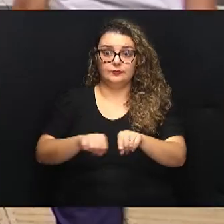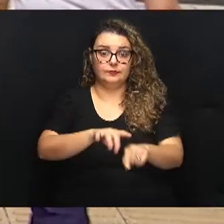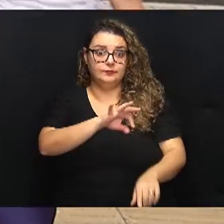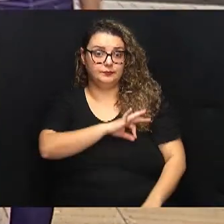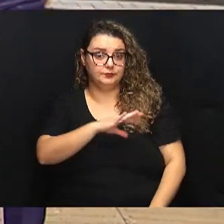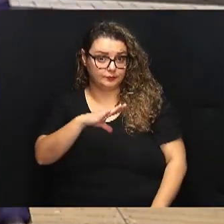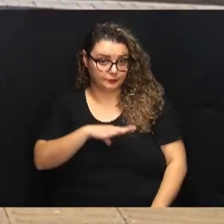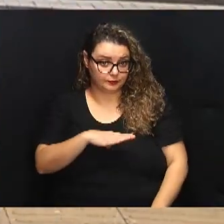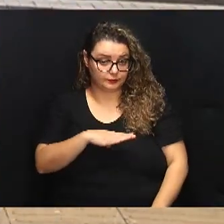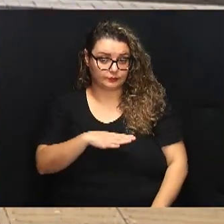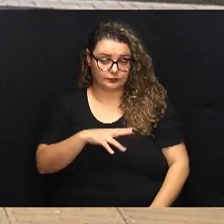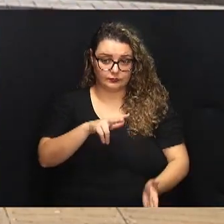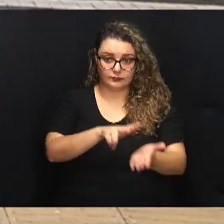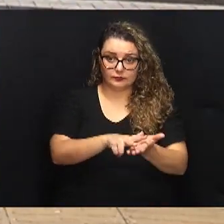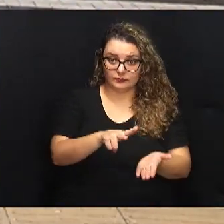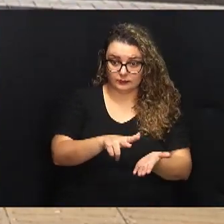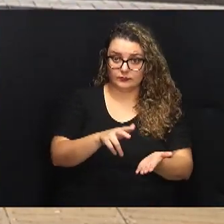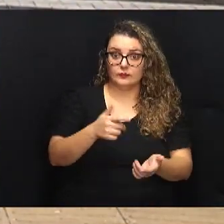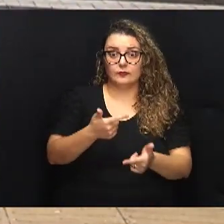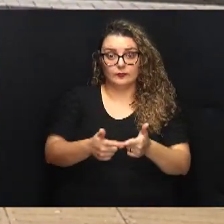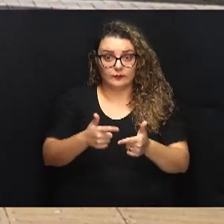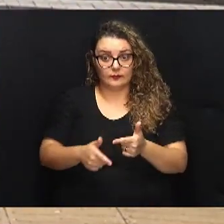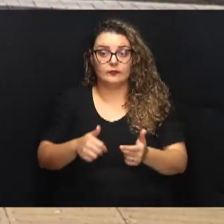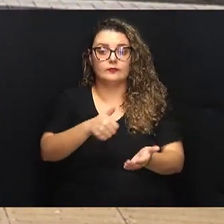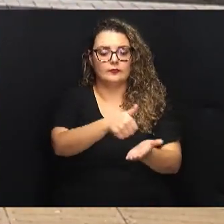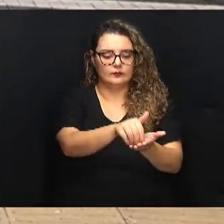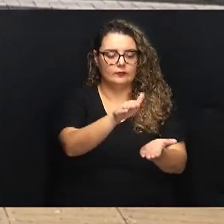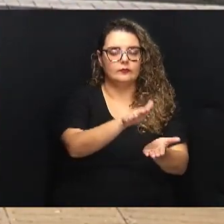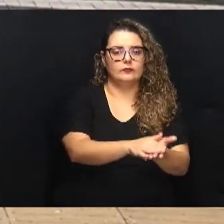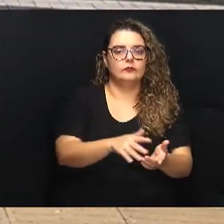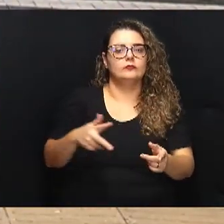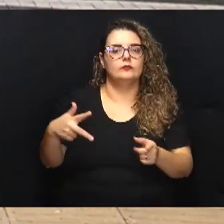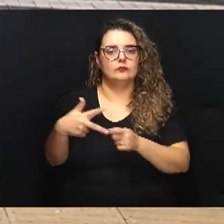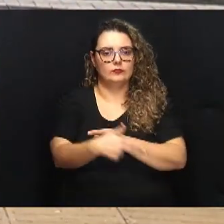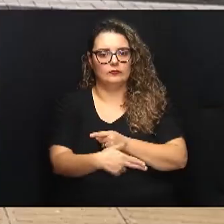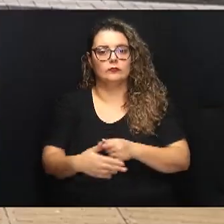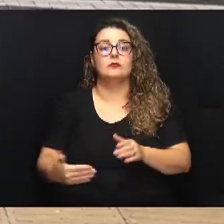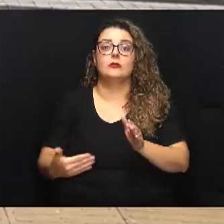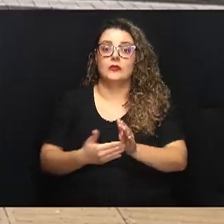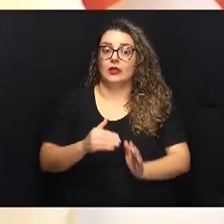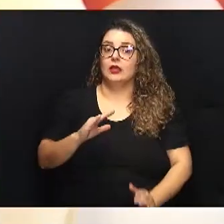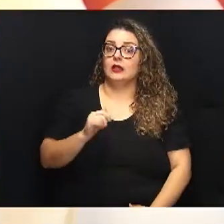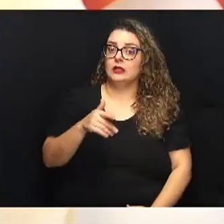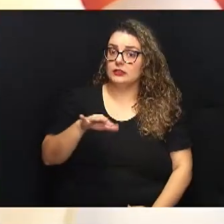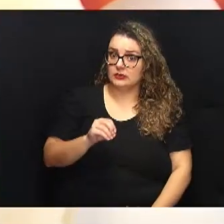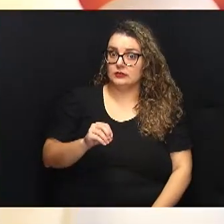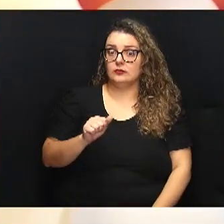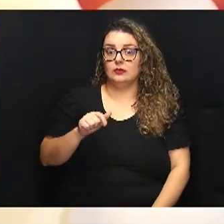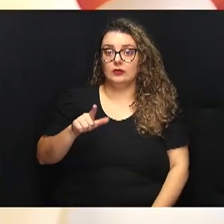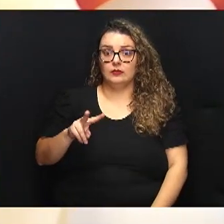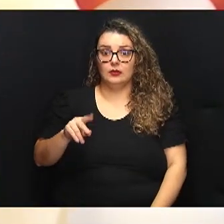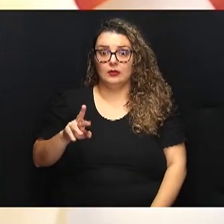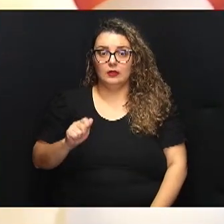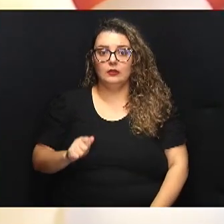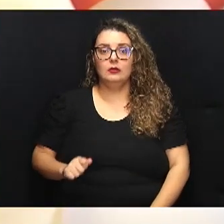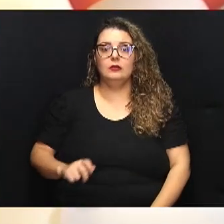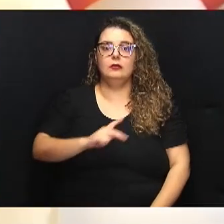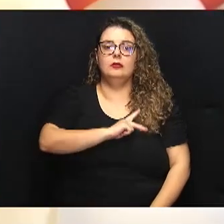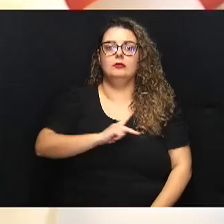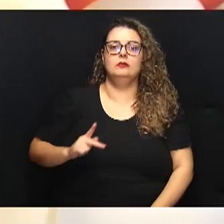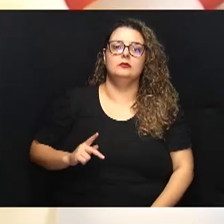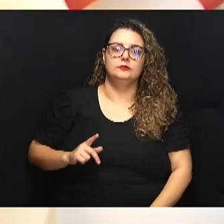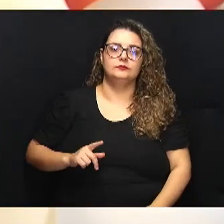Municipal. Irregularidades podem gerar multas, interdição e até a cassação do alvará. A presidente do Sindicato do